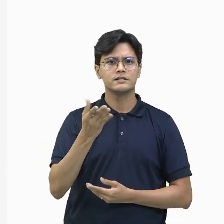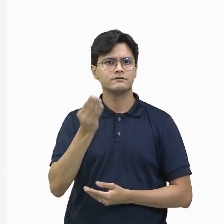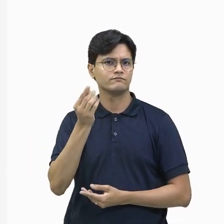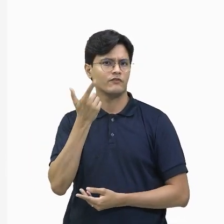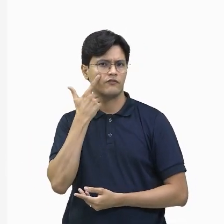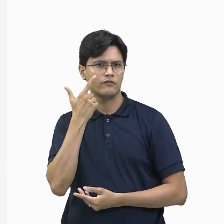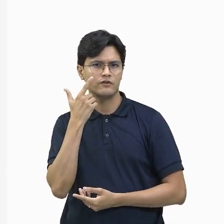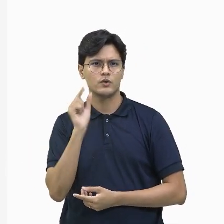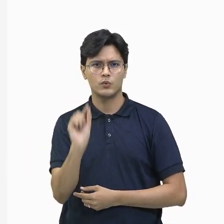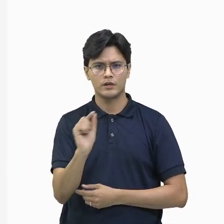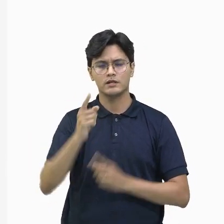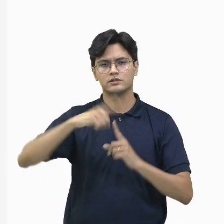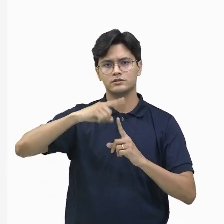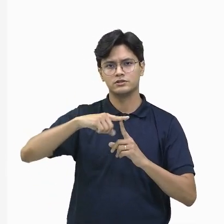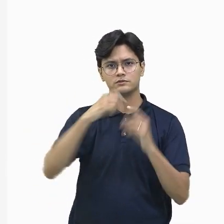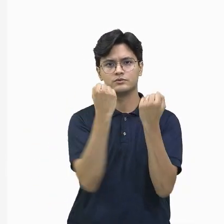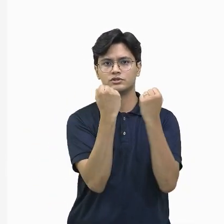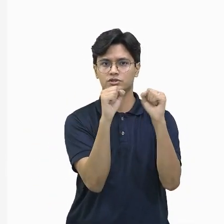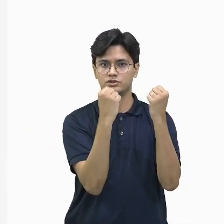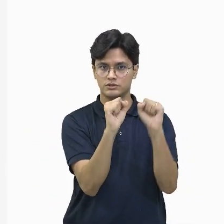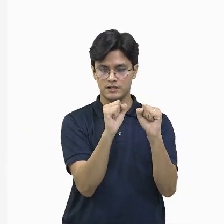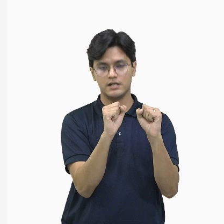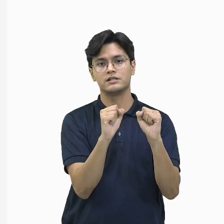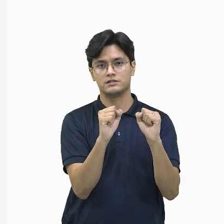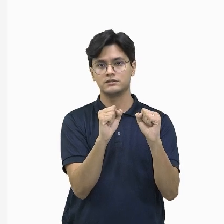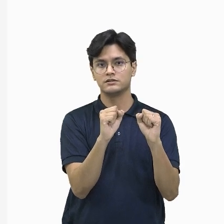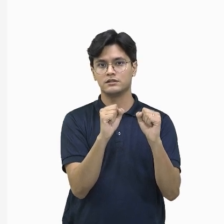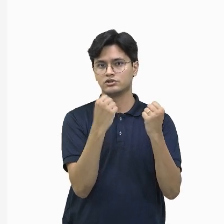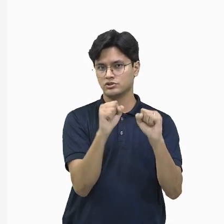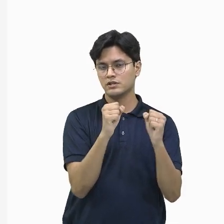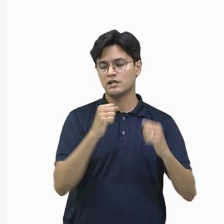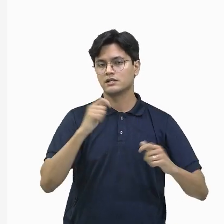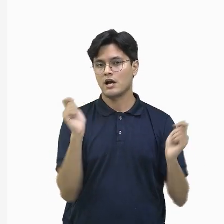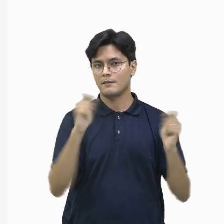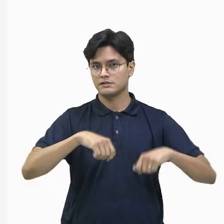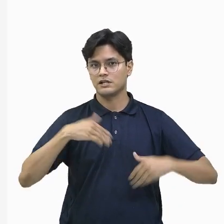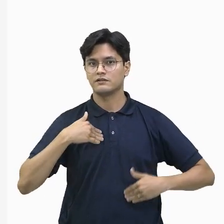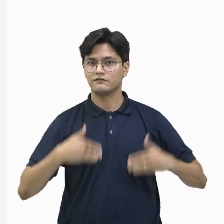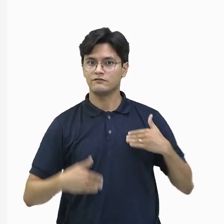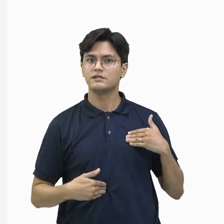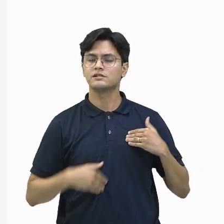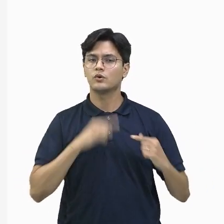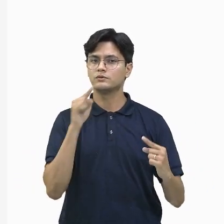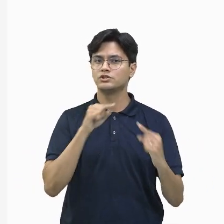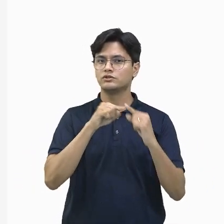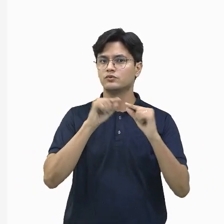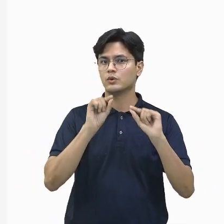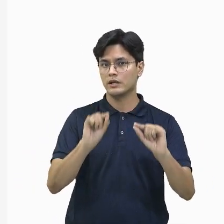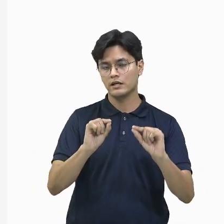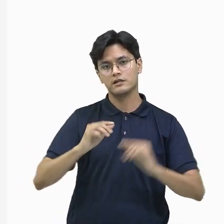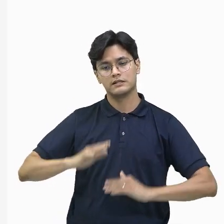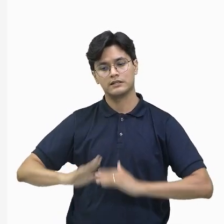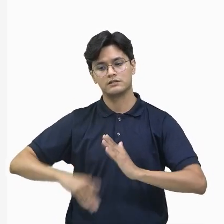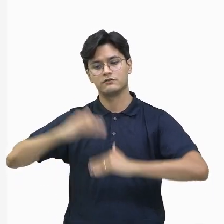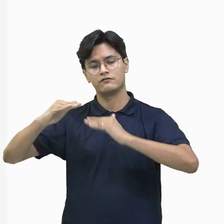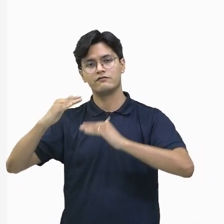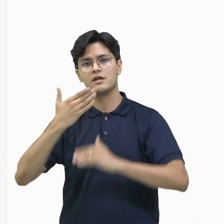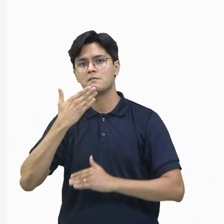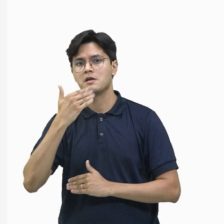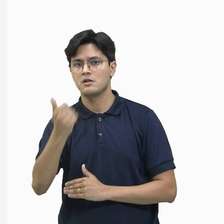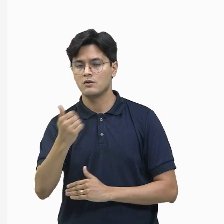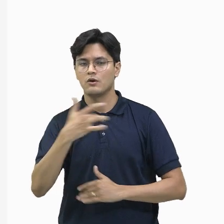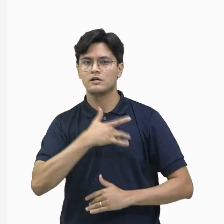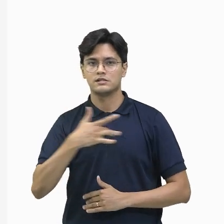de ginástica, ela é voltada ao quê? Para manutenção da nossa saúde, dependendo da população, ela vai ter ali